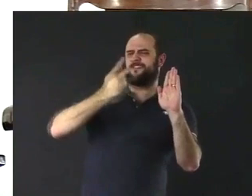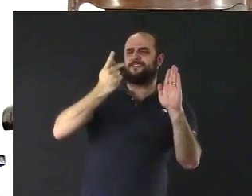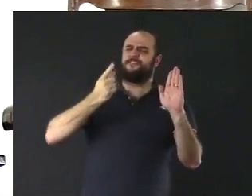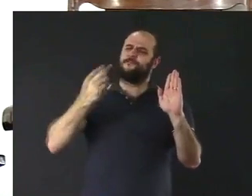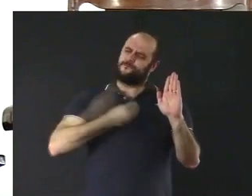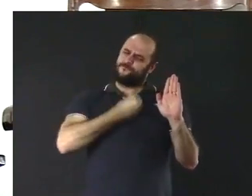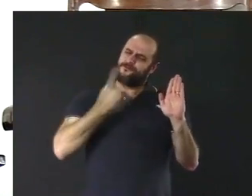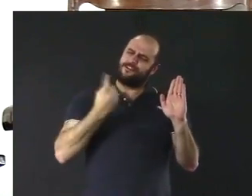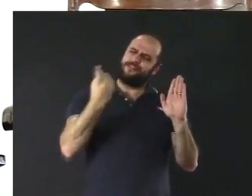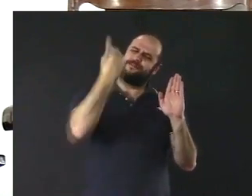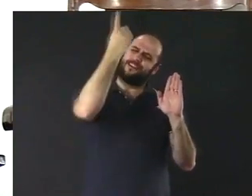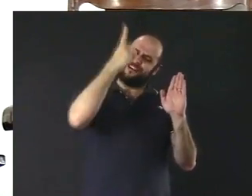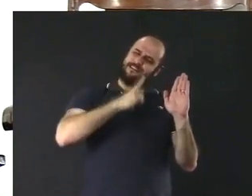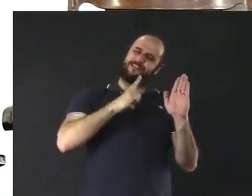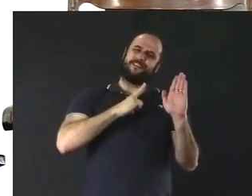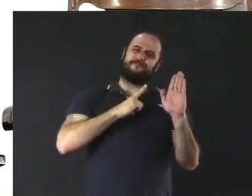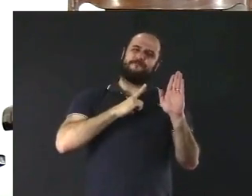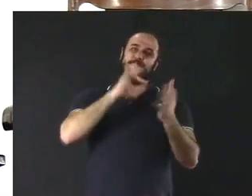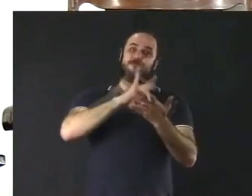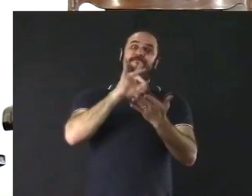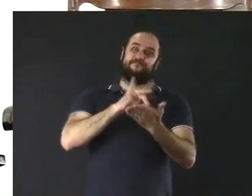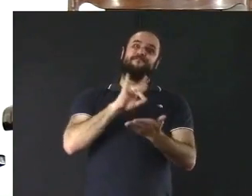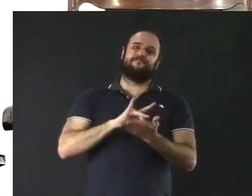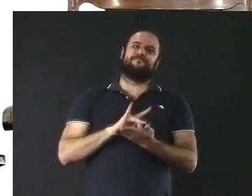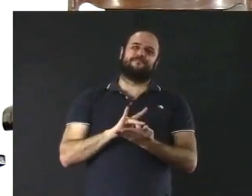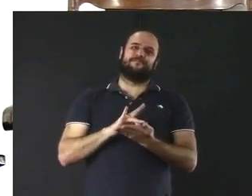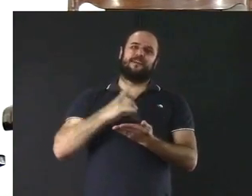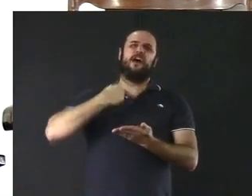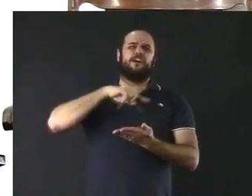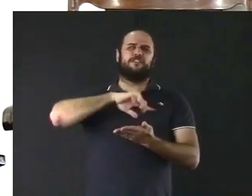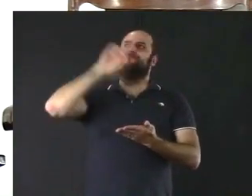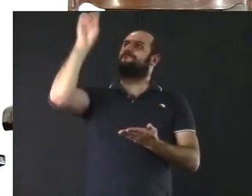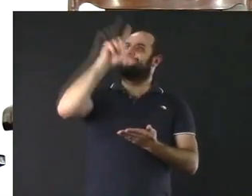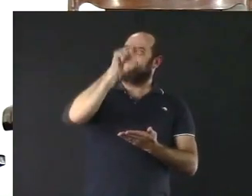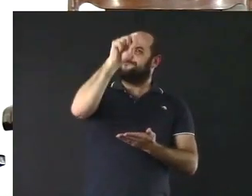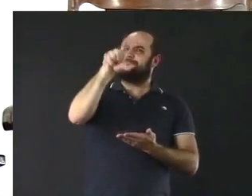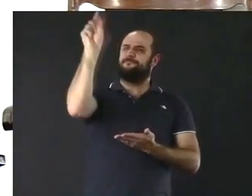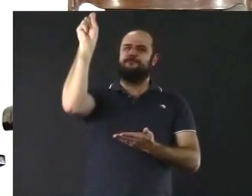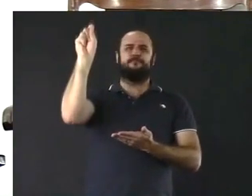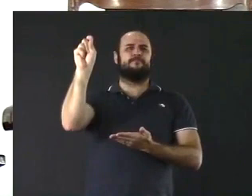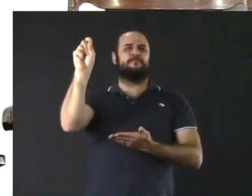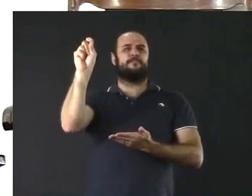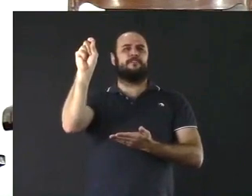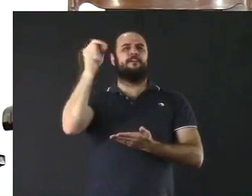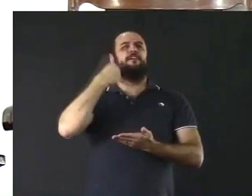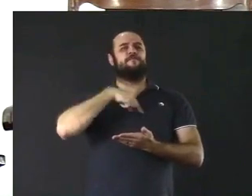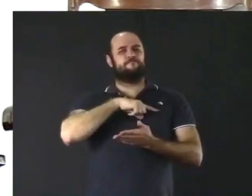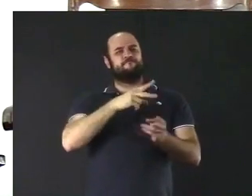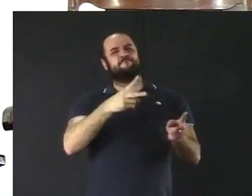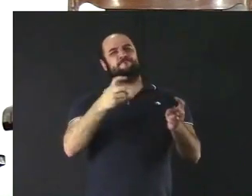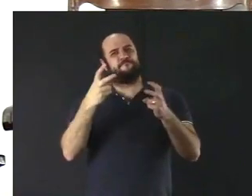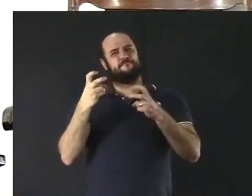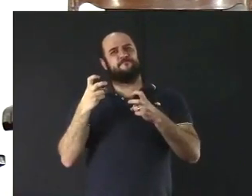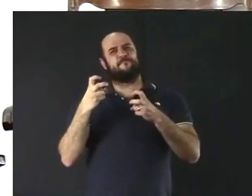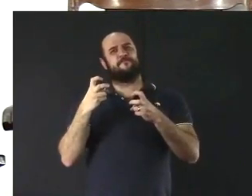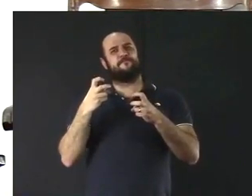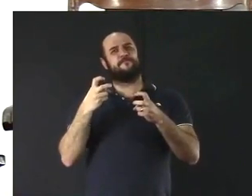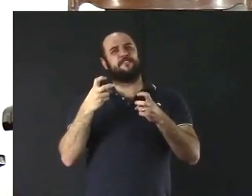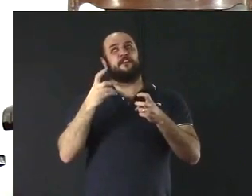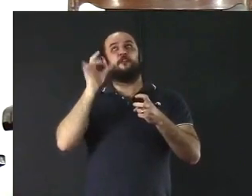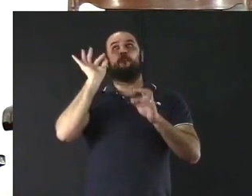essa promessa da eternidade é real. E nós que somos eleitos de Deus, iremos recebê-la.